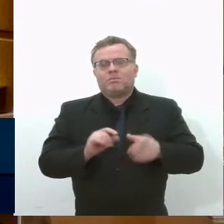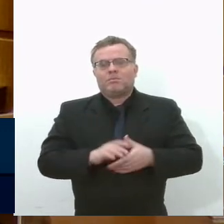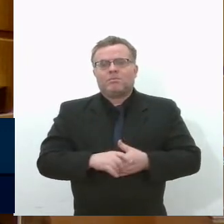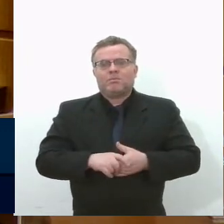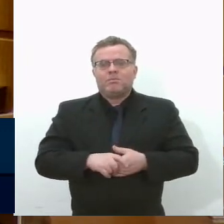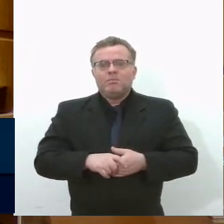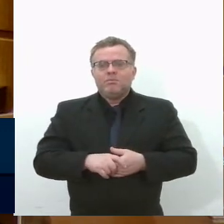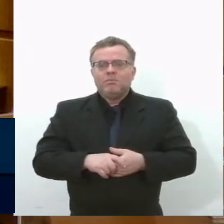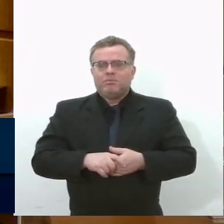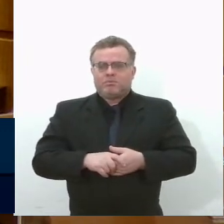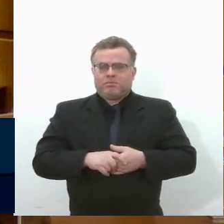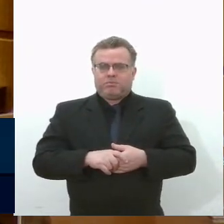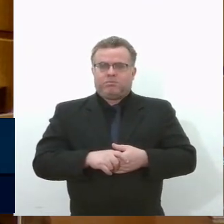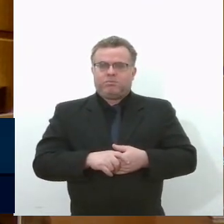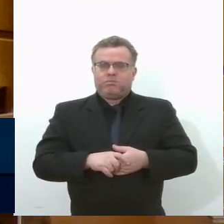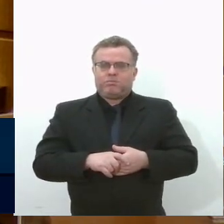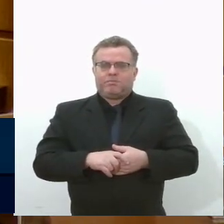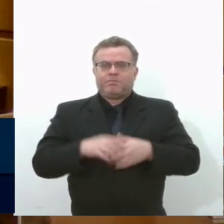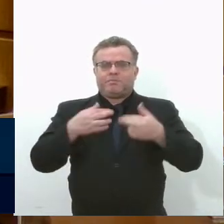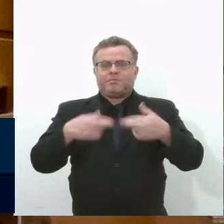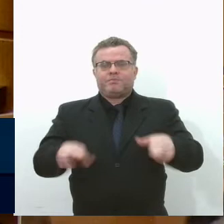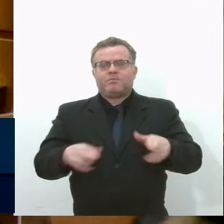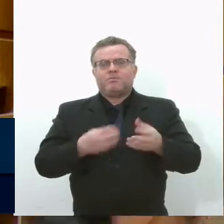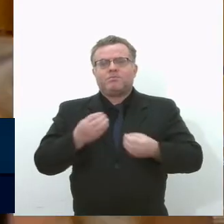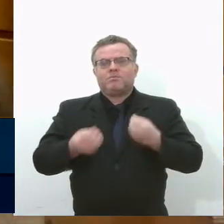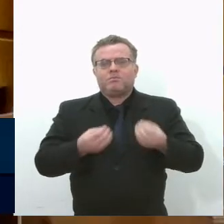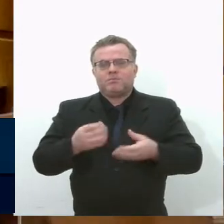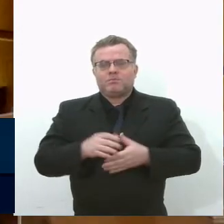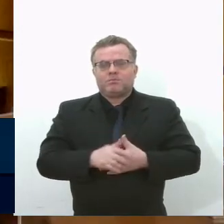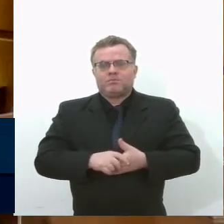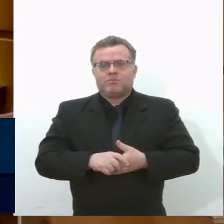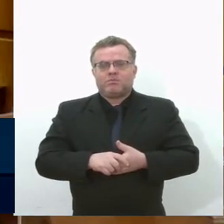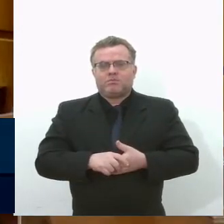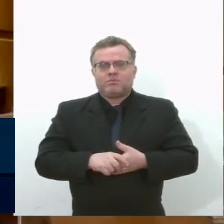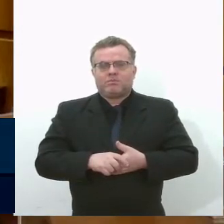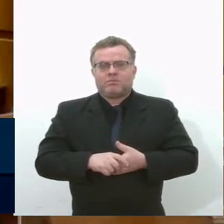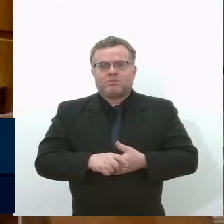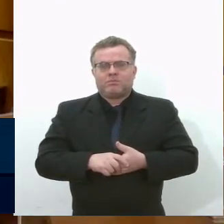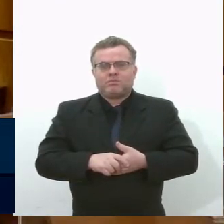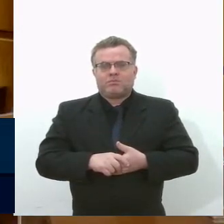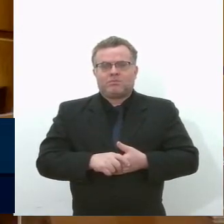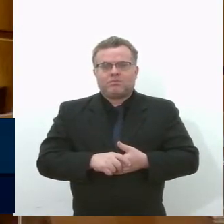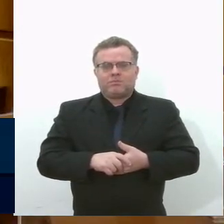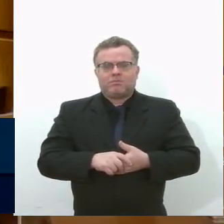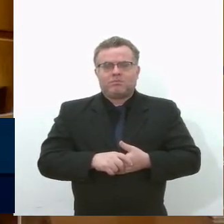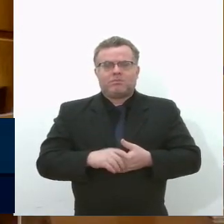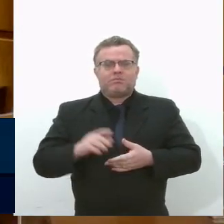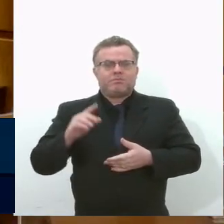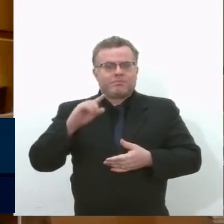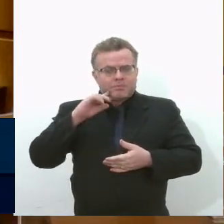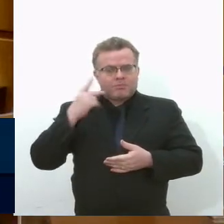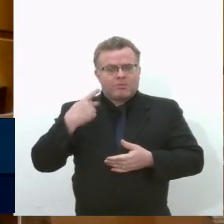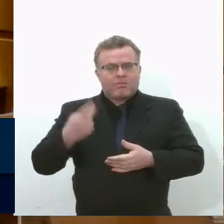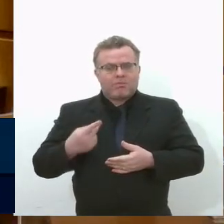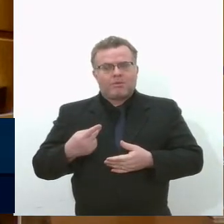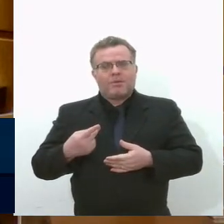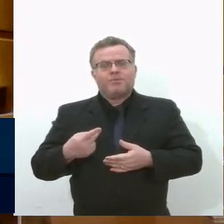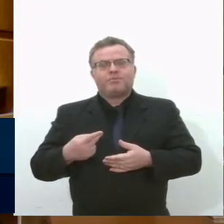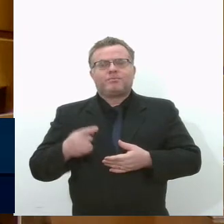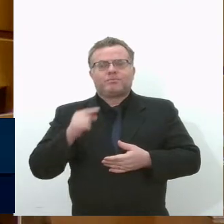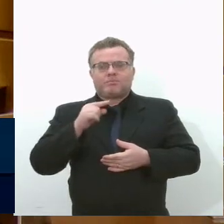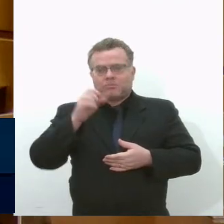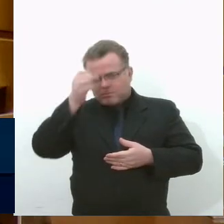Vai se resolver de que forma? Em 2012, um procurador da Prefeitura de Aracaju, que não entende